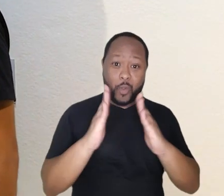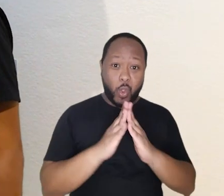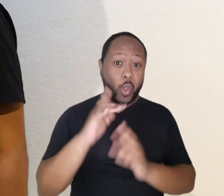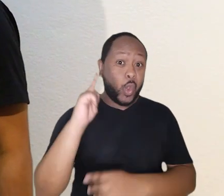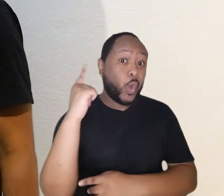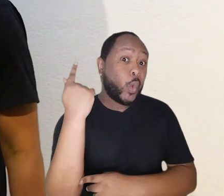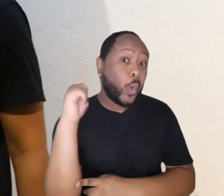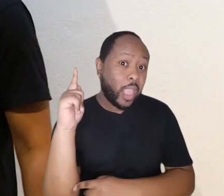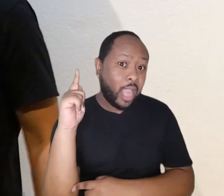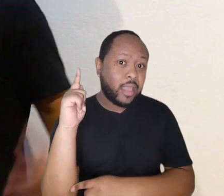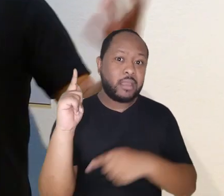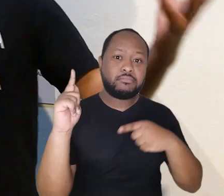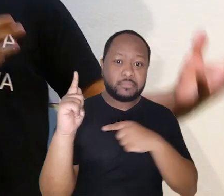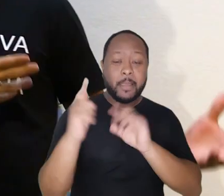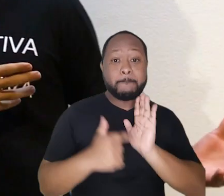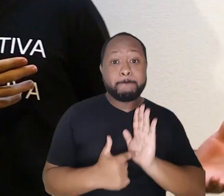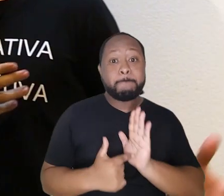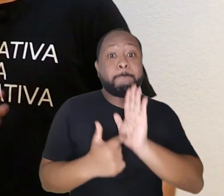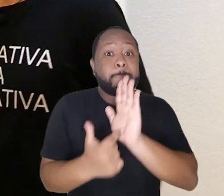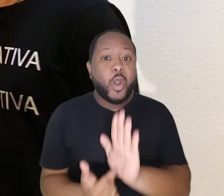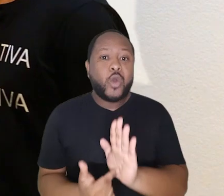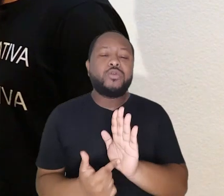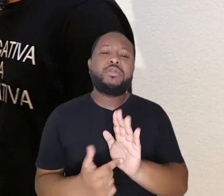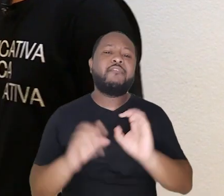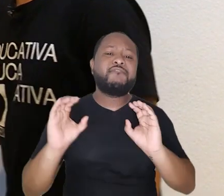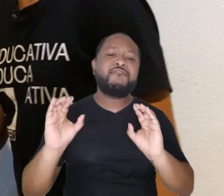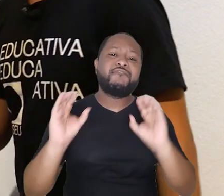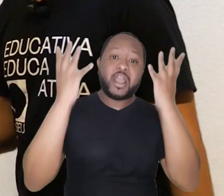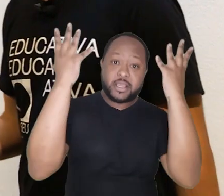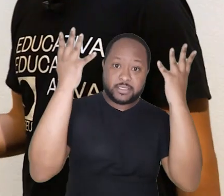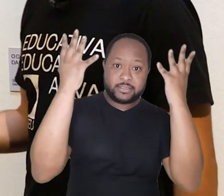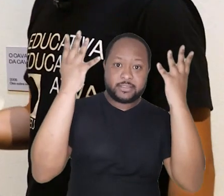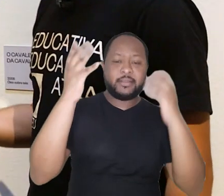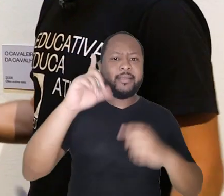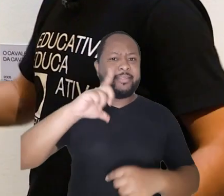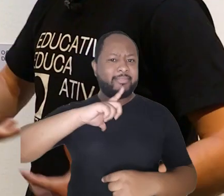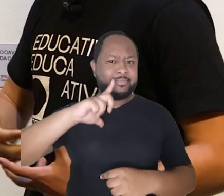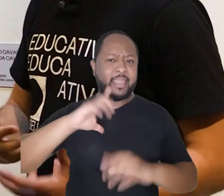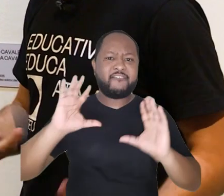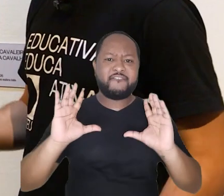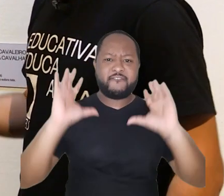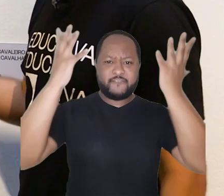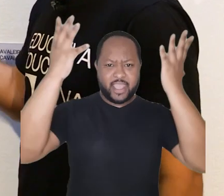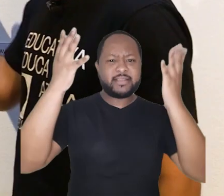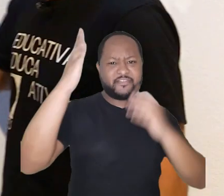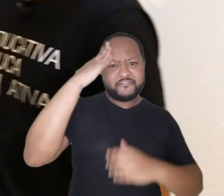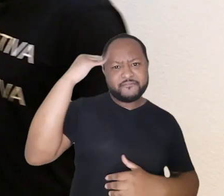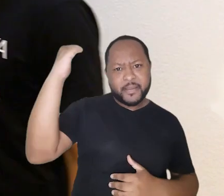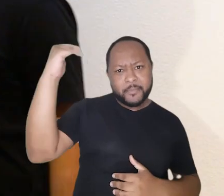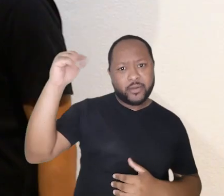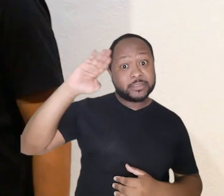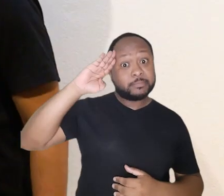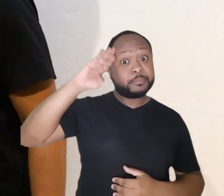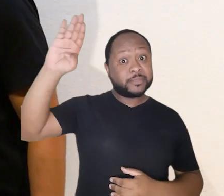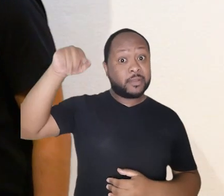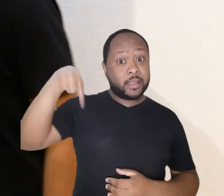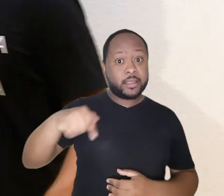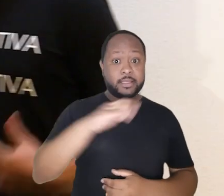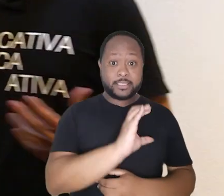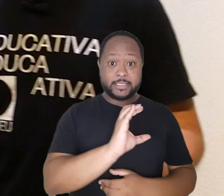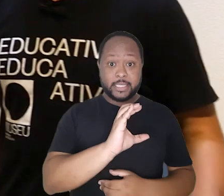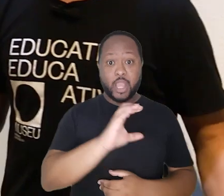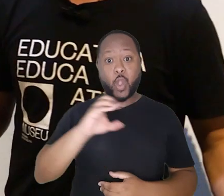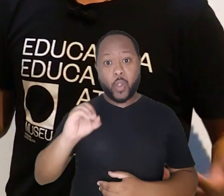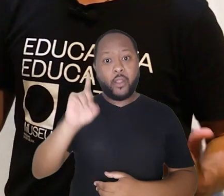esses festejos, como eu havia dito na outra sala, e um festejo muito marcado, principalmente aqui no Centro-Oeste, é a cavalhada.